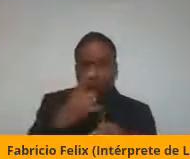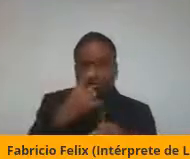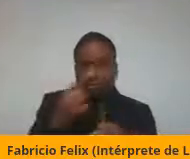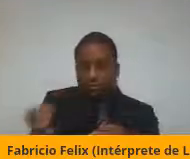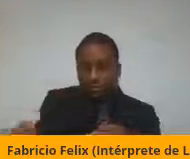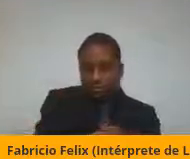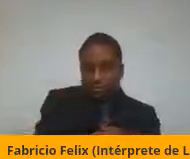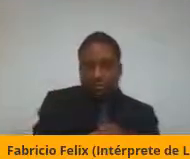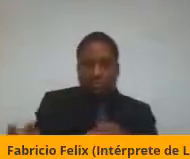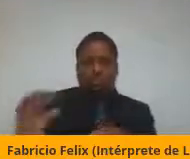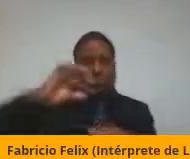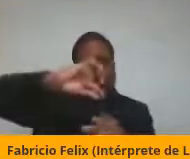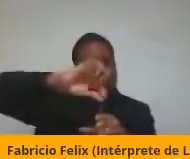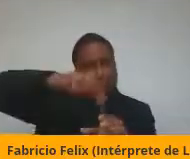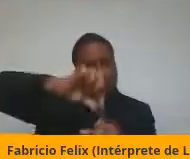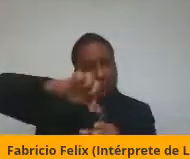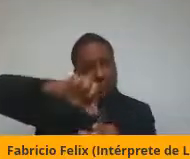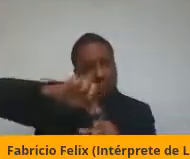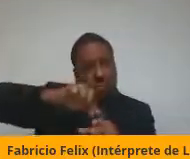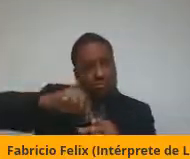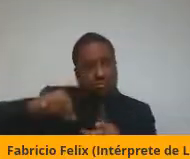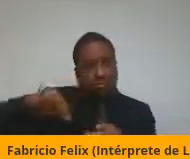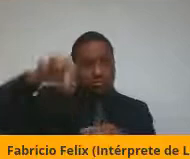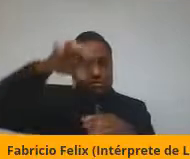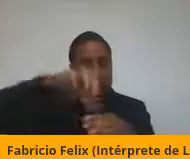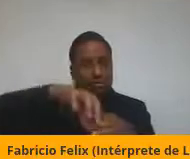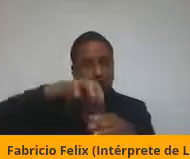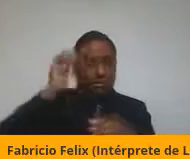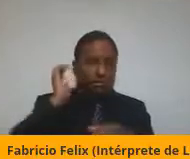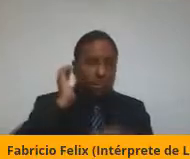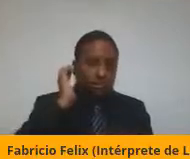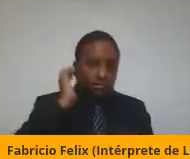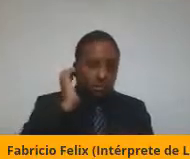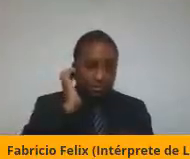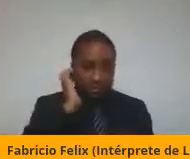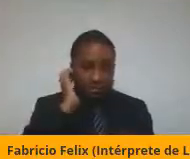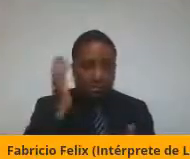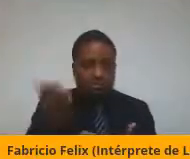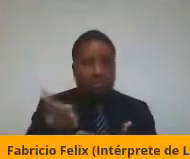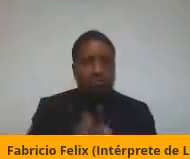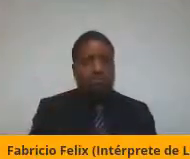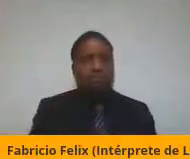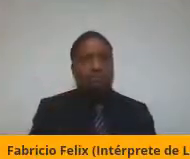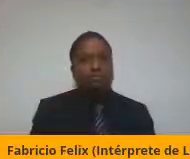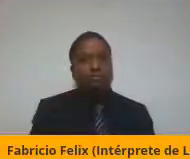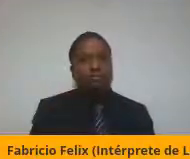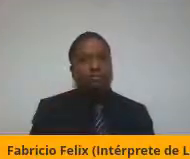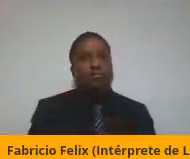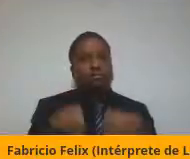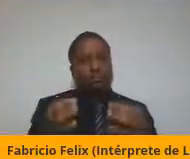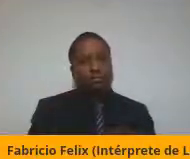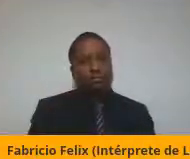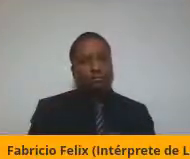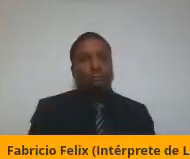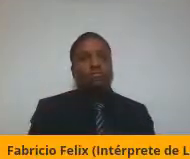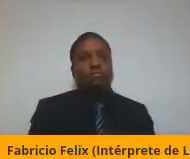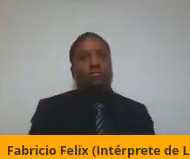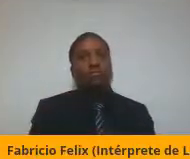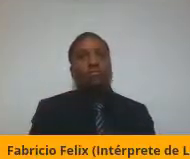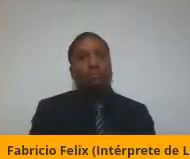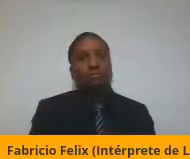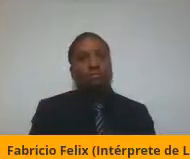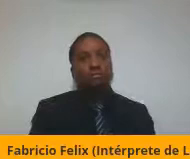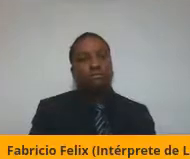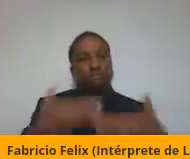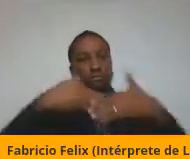meio apropriado, um meio de transporte viral, por exemplo, acondiciona de forma correta para poder transportar e chegar